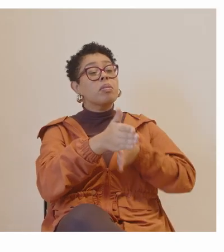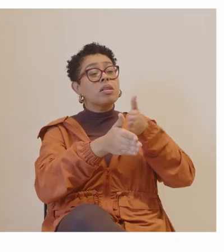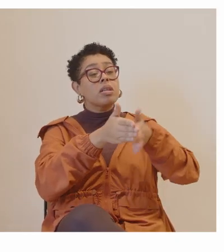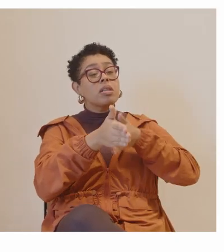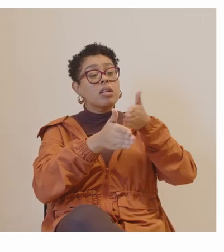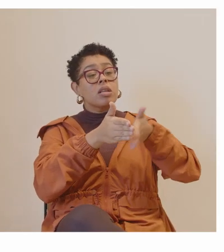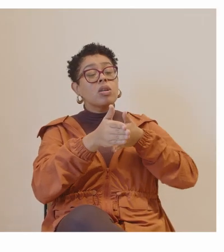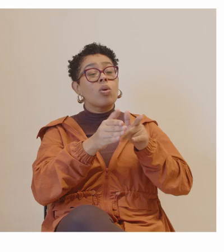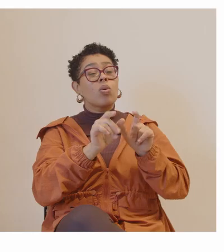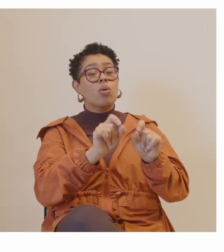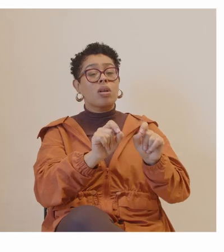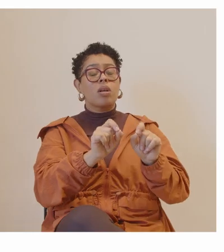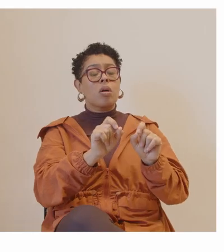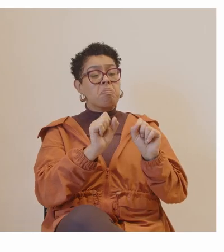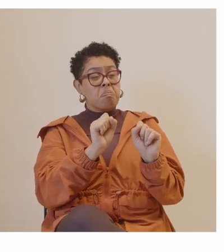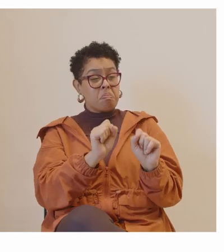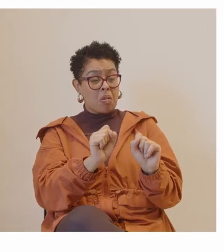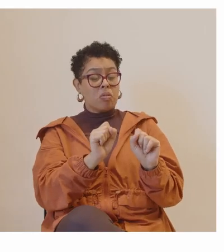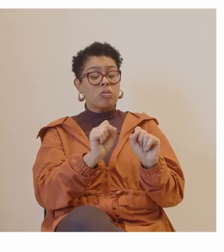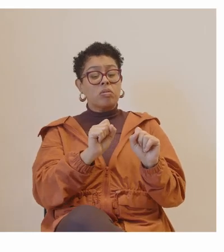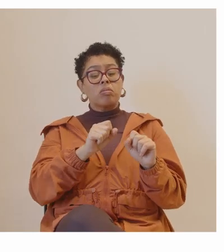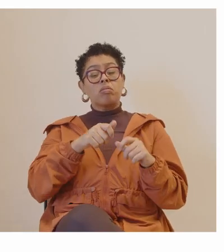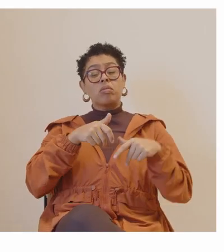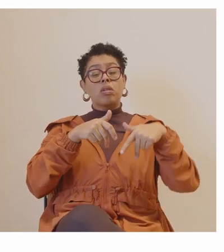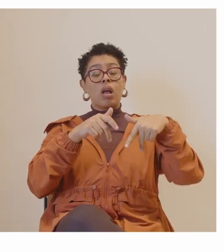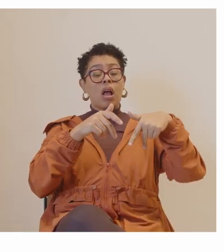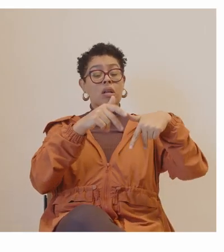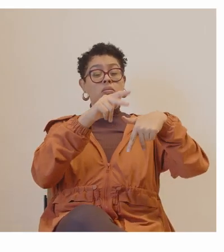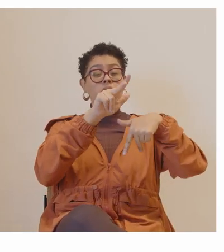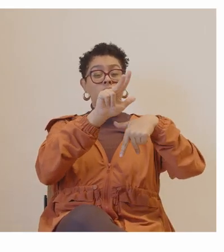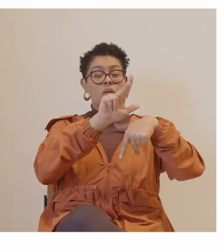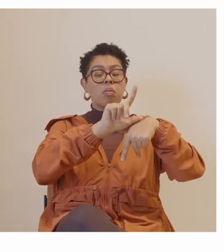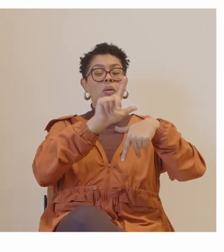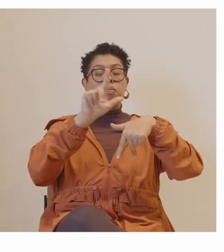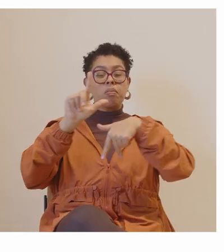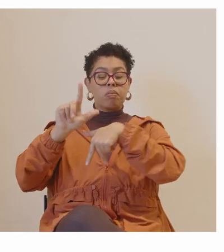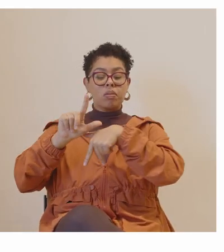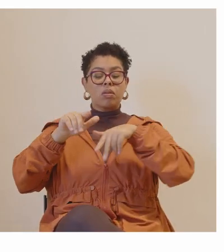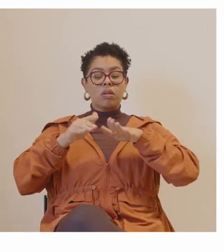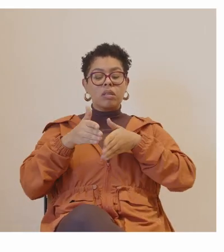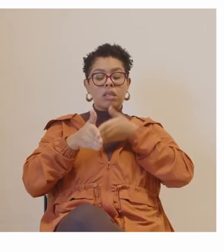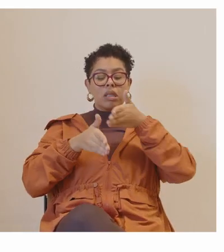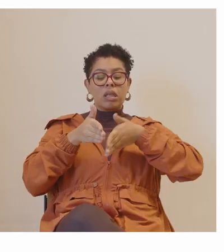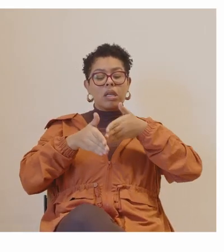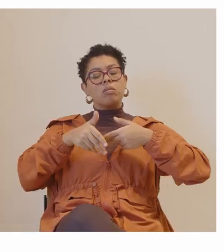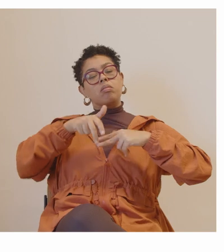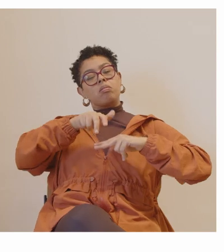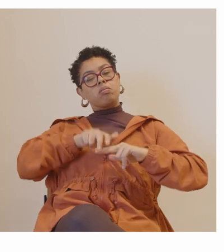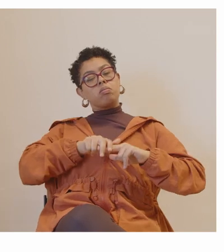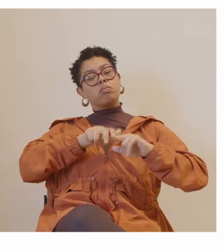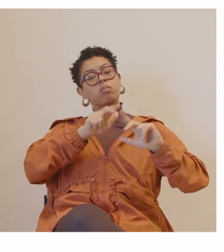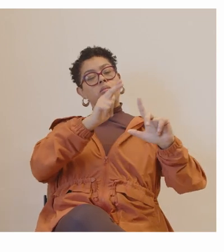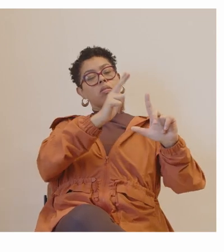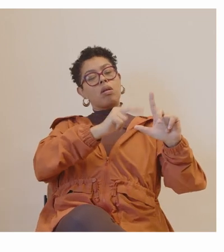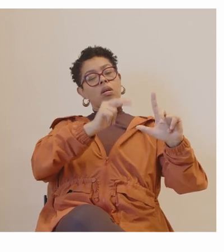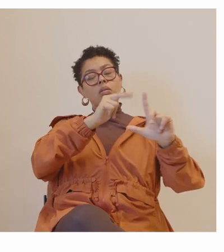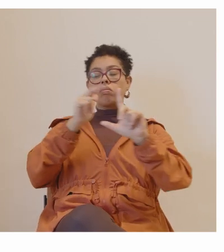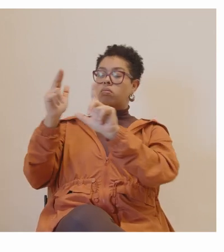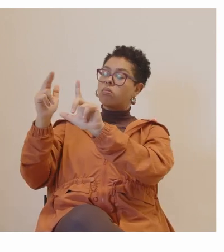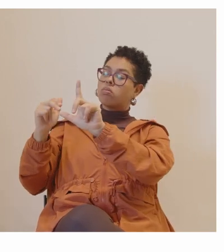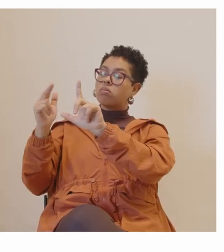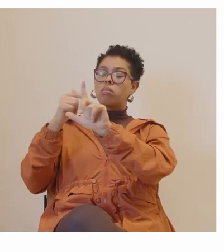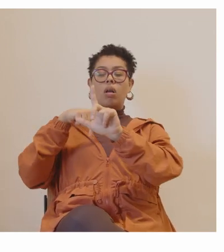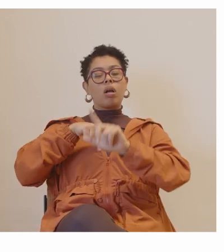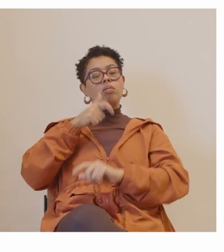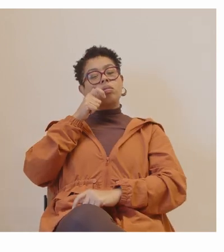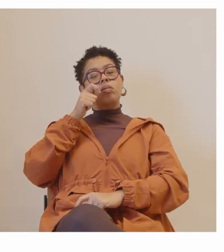para pintar ao ar livre a partir de uma das plataformas de trem. E ele está interessado